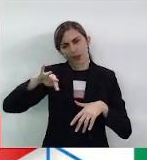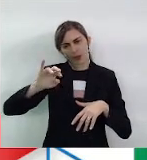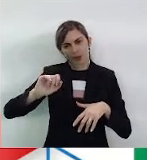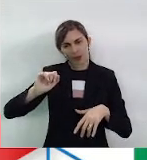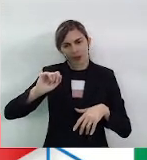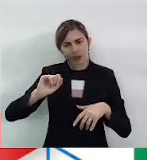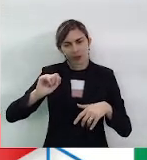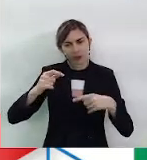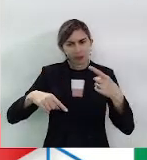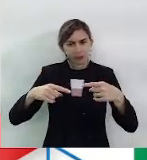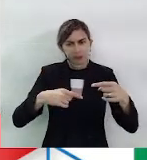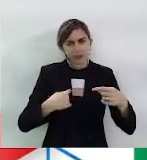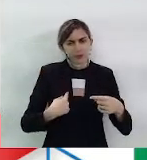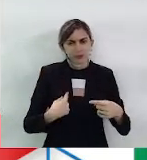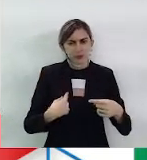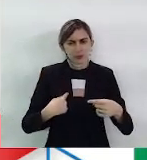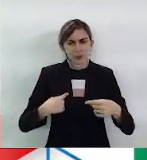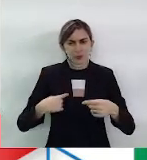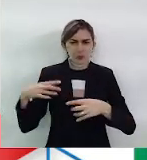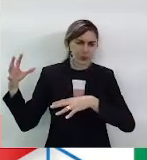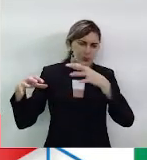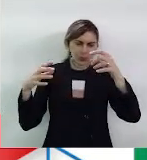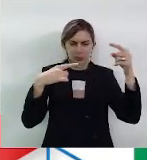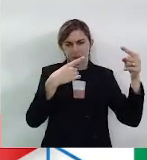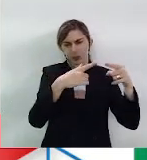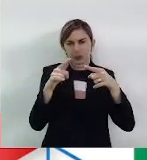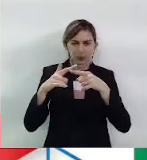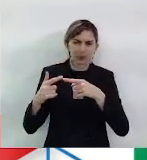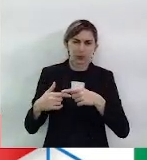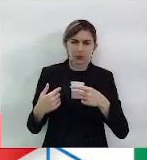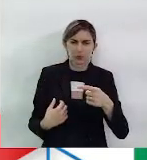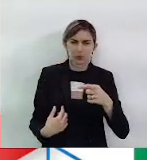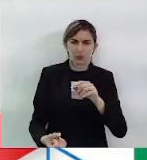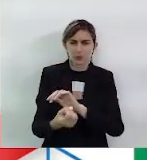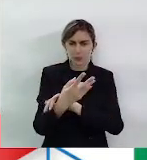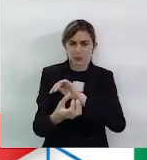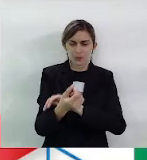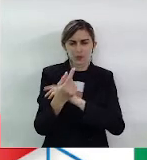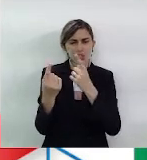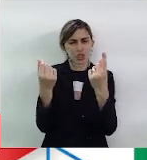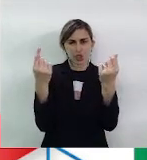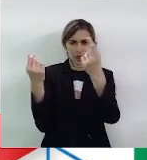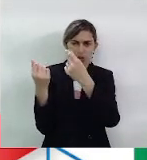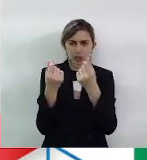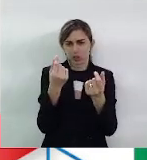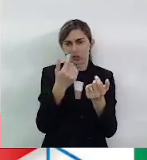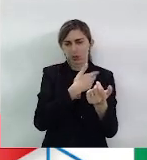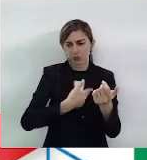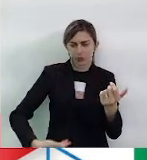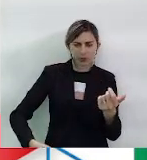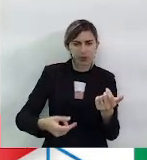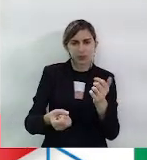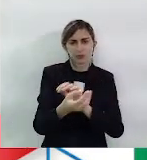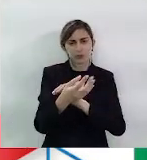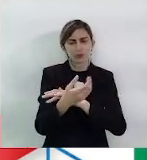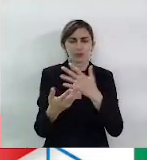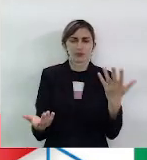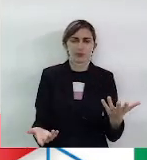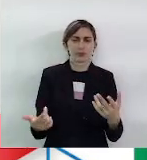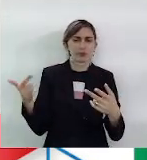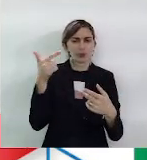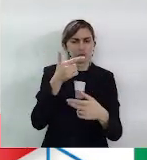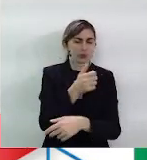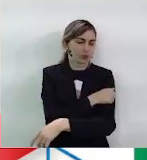implicaram-se em escândalos por causa do desvio de verbas públicas. Olha a segunda.